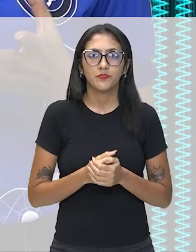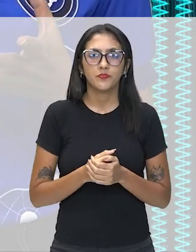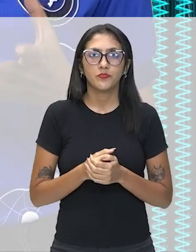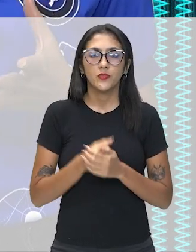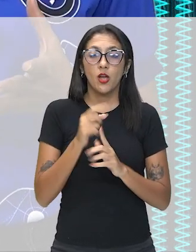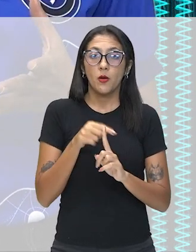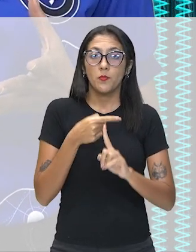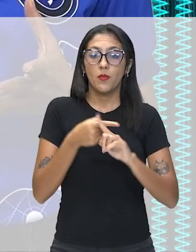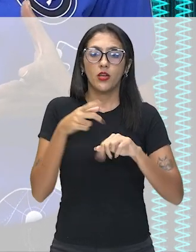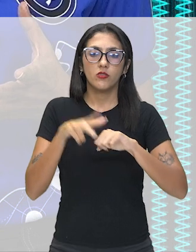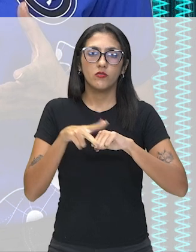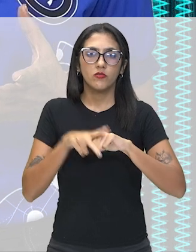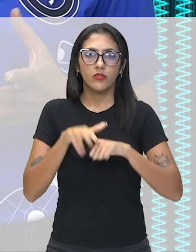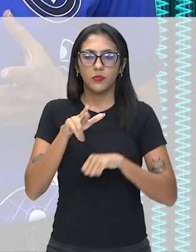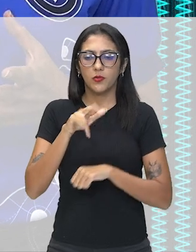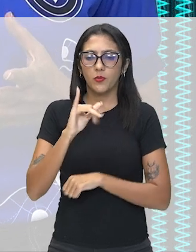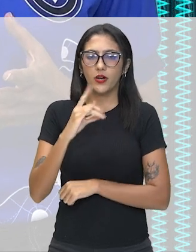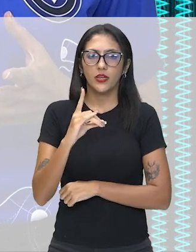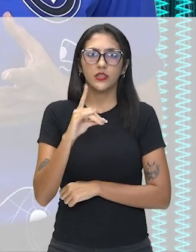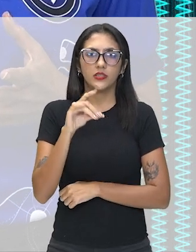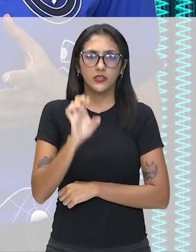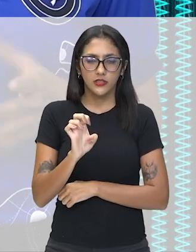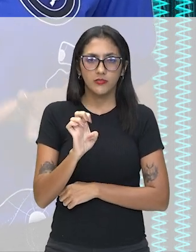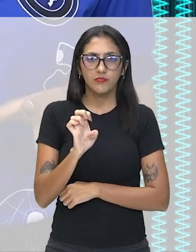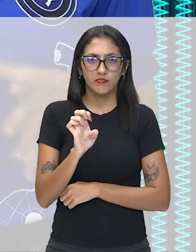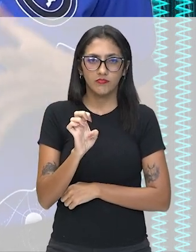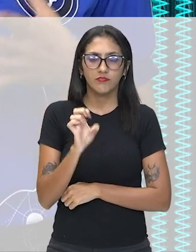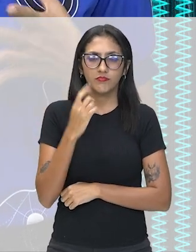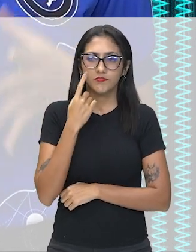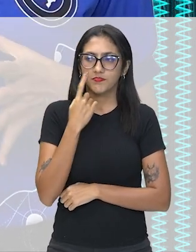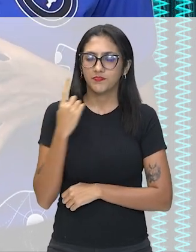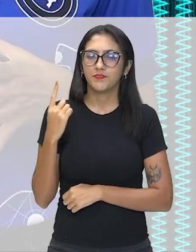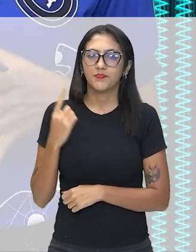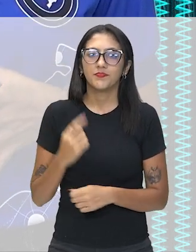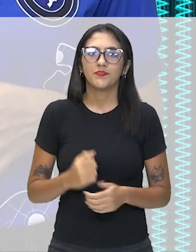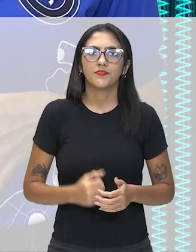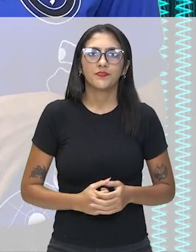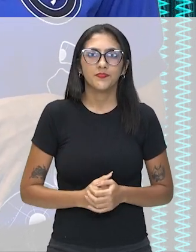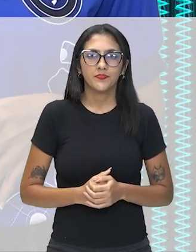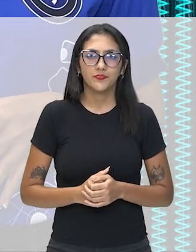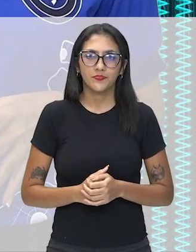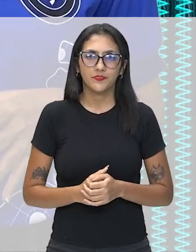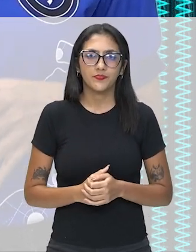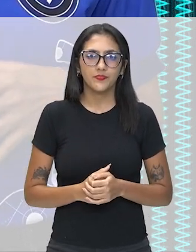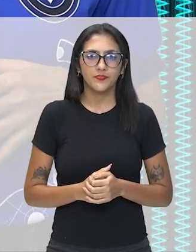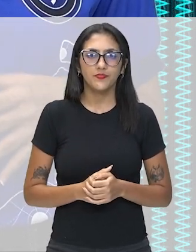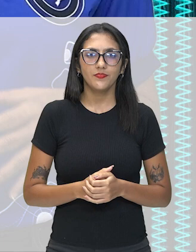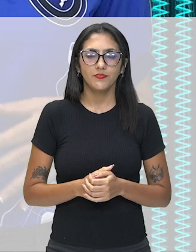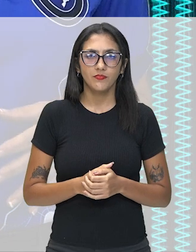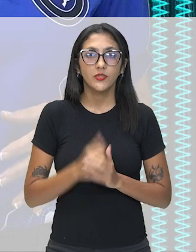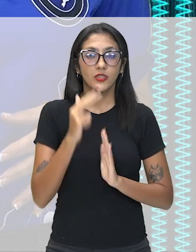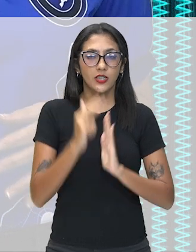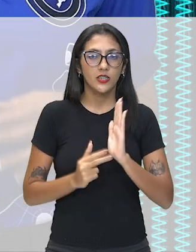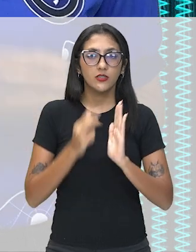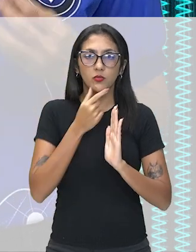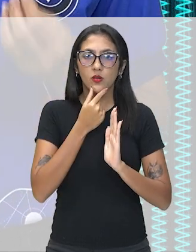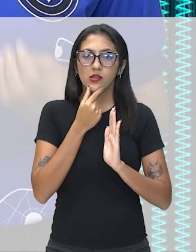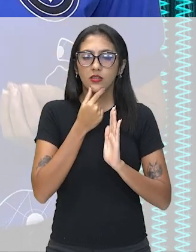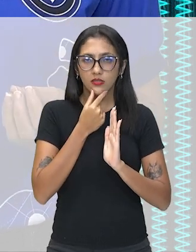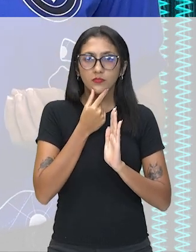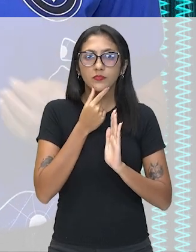também andar, né? Andar de bike. Ride a bike, andar de bicicleta. Can you,